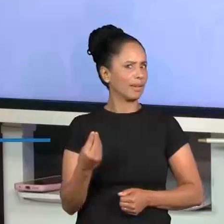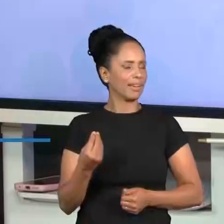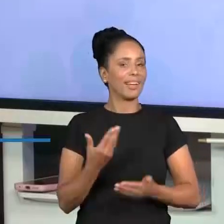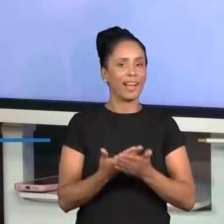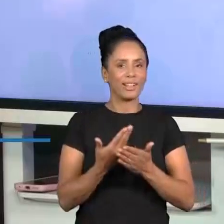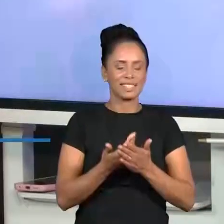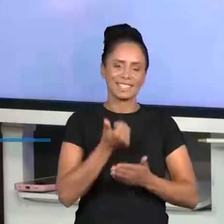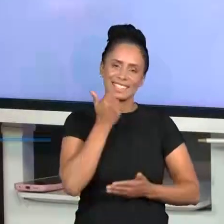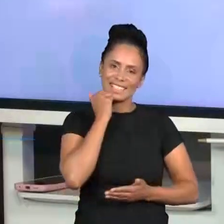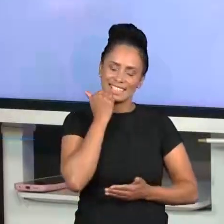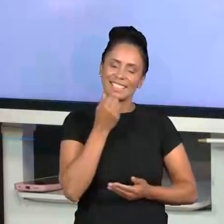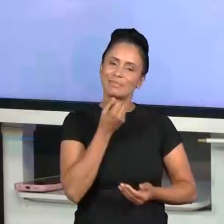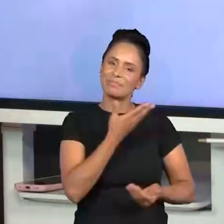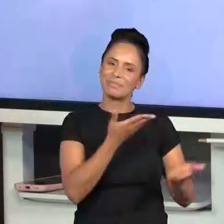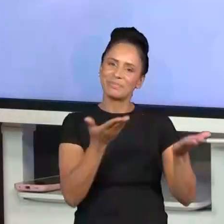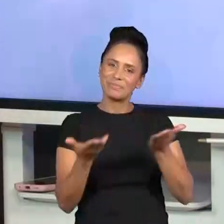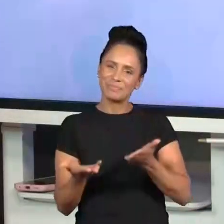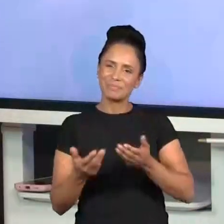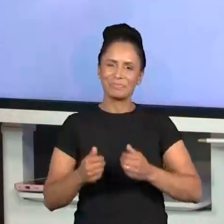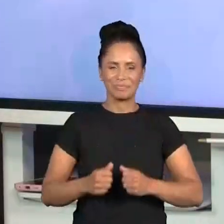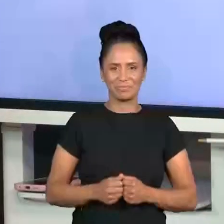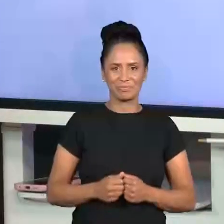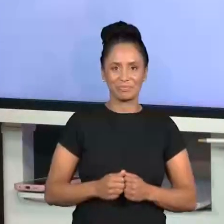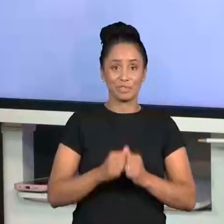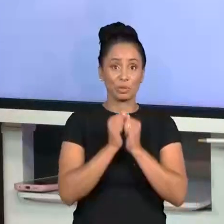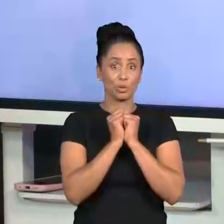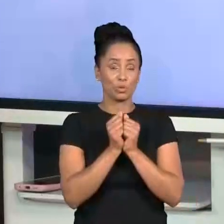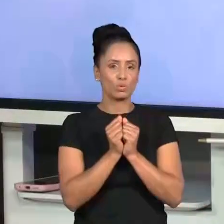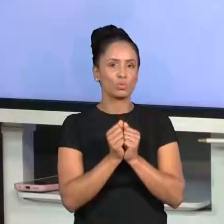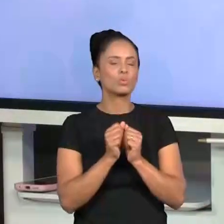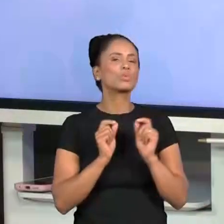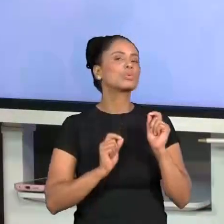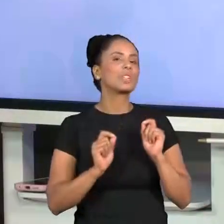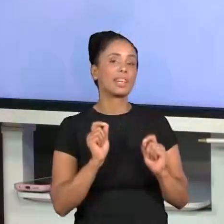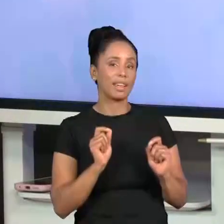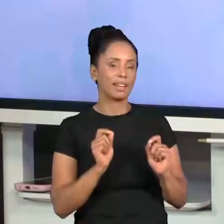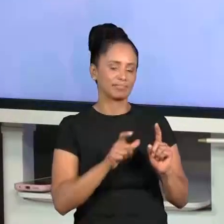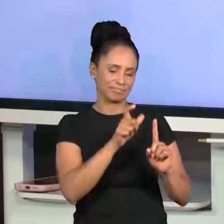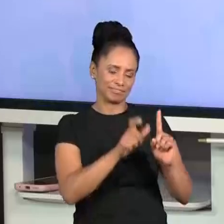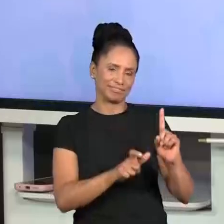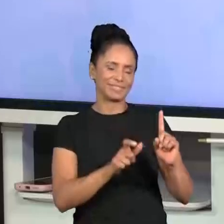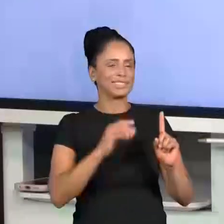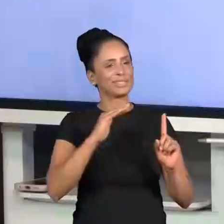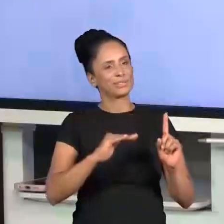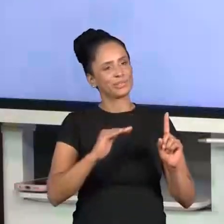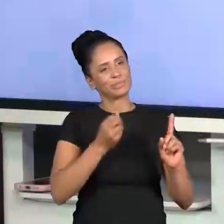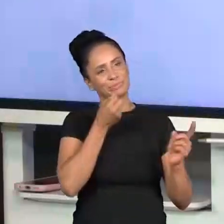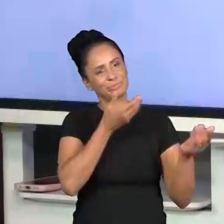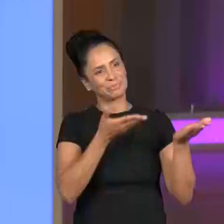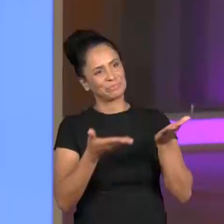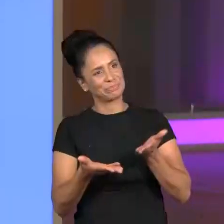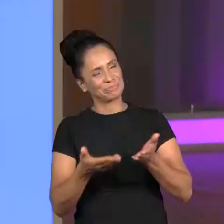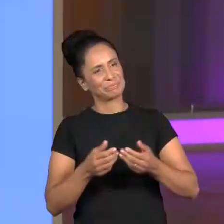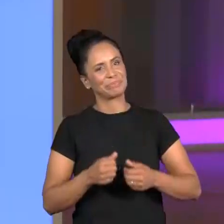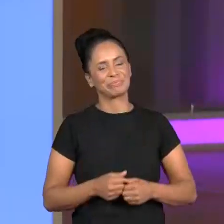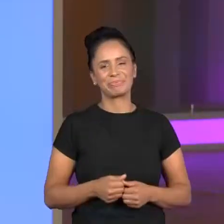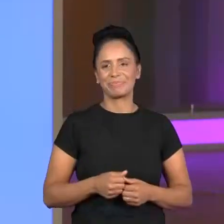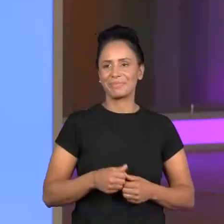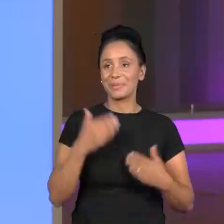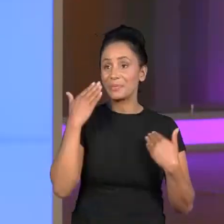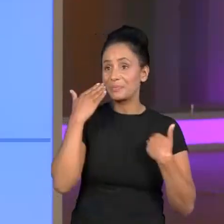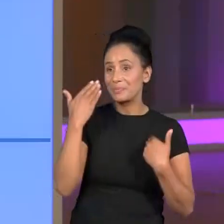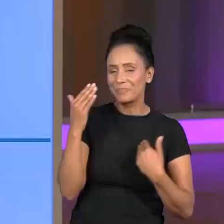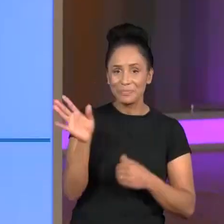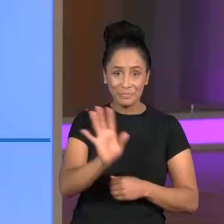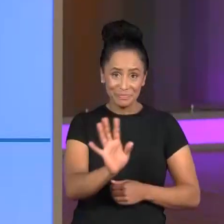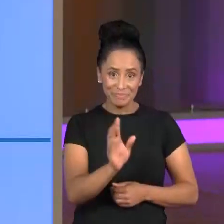Sejam todos muito bem-vindos. E quem está conosco nesta aula? Professora Joyce, bem-vinda, Pro. Muito obrigada.